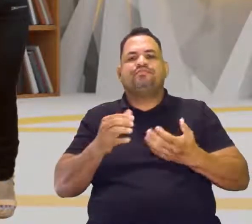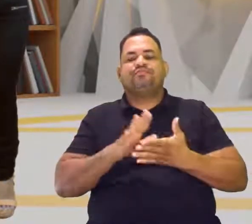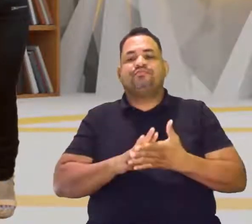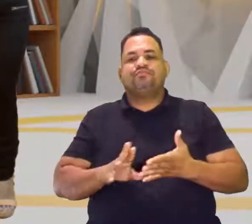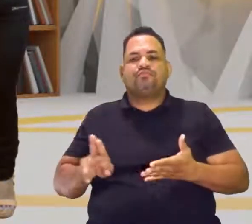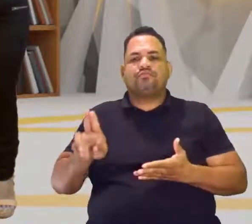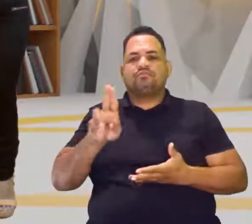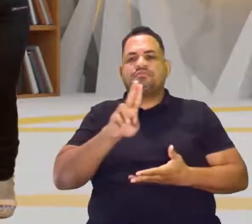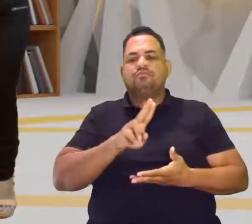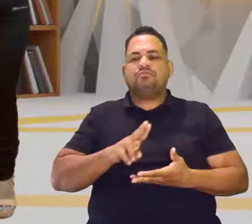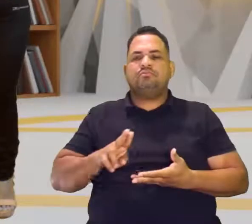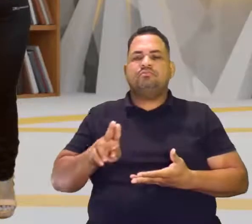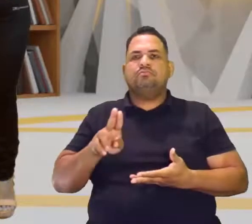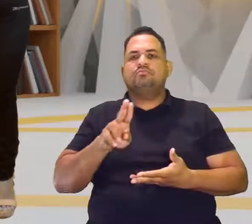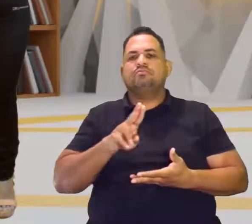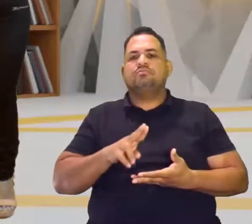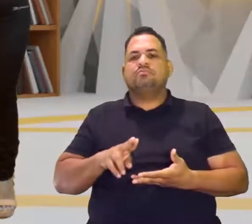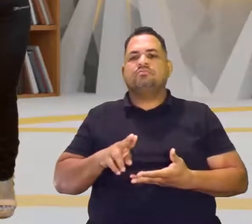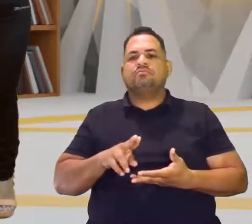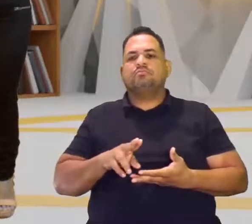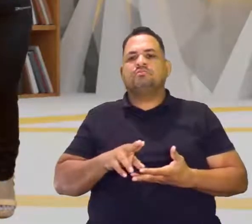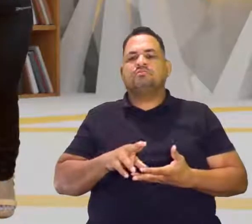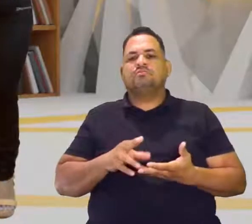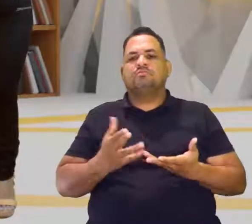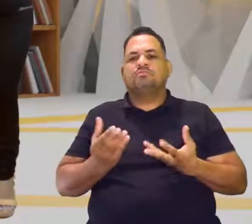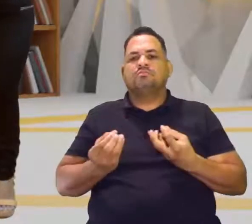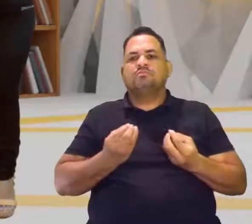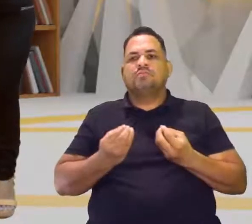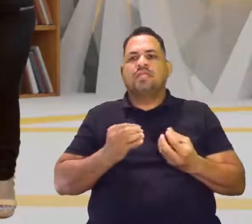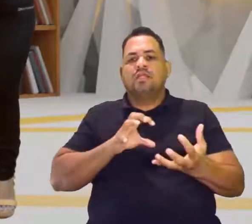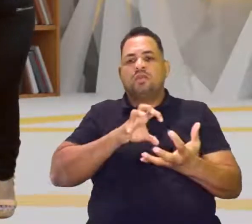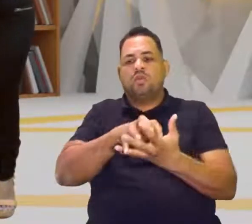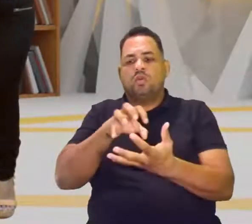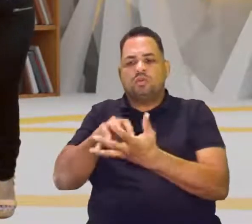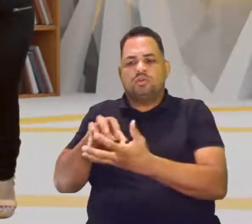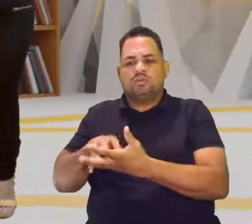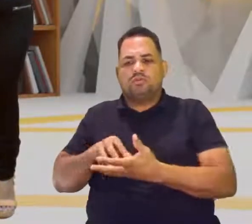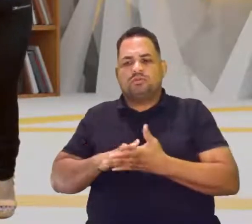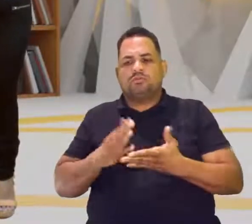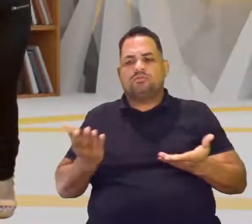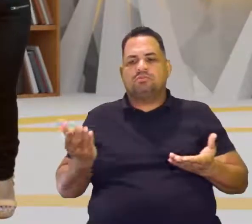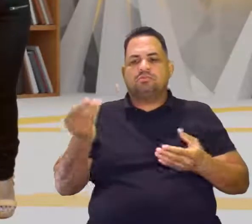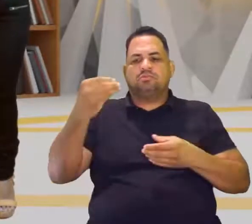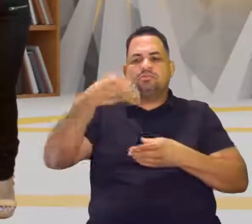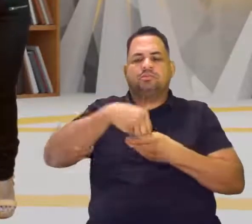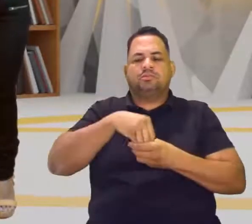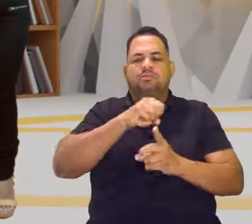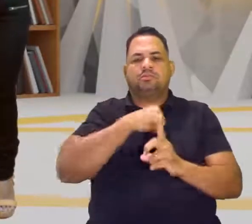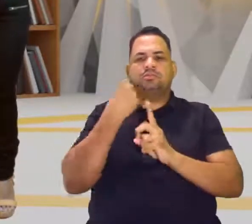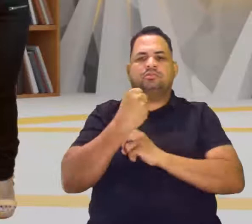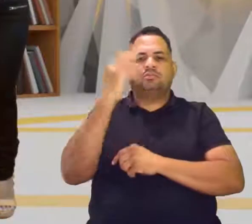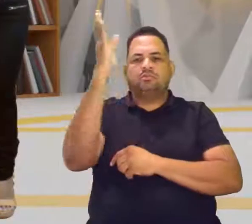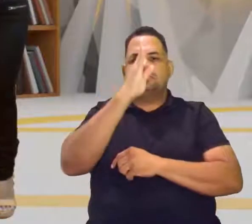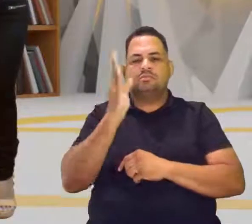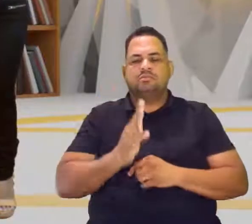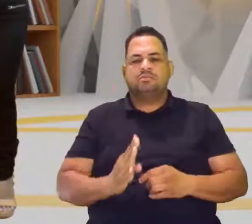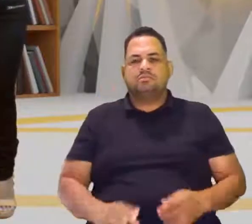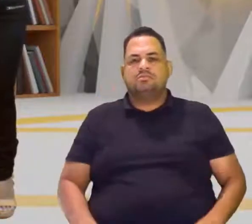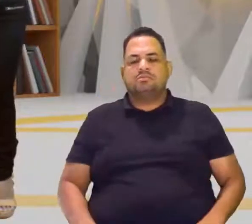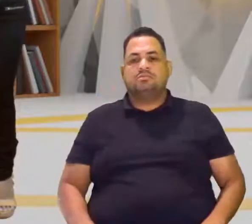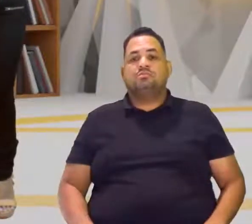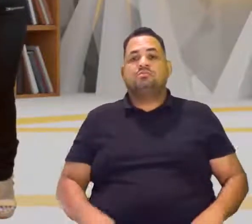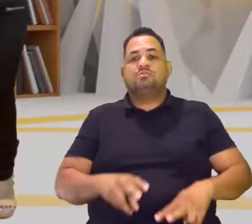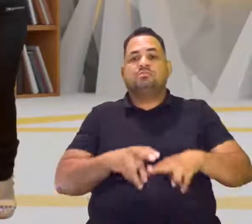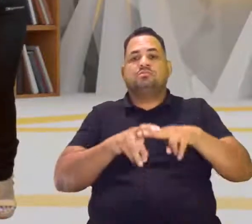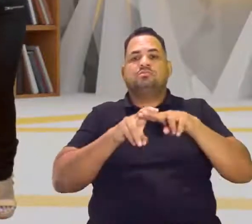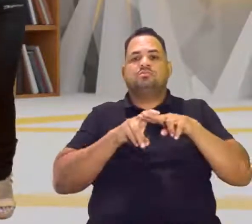através ali do dessa dessa comunidade que estava posta dentro da sociedade brasileira e